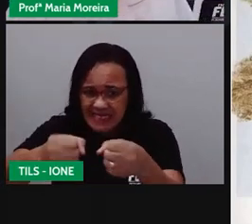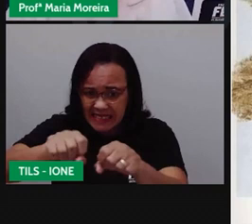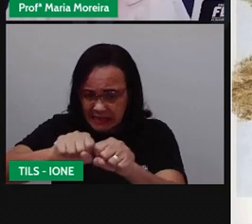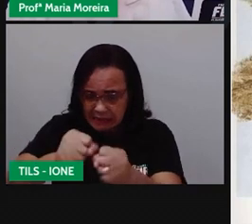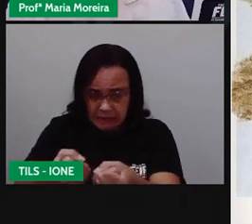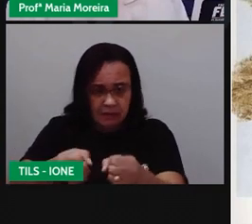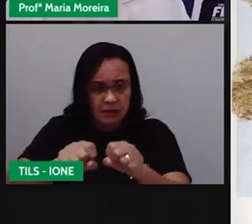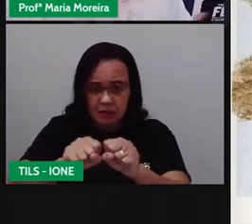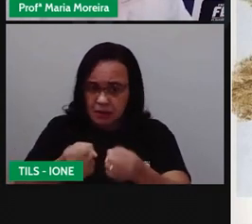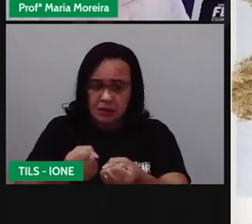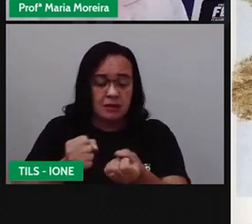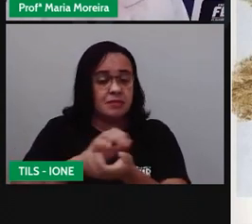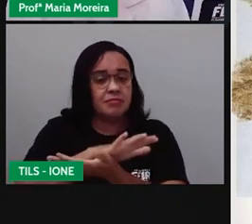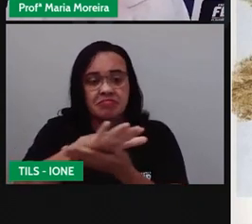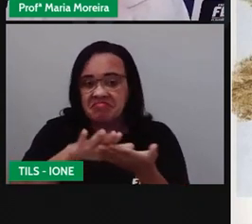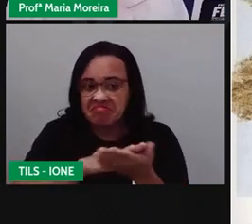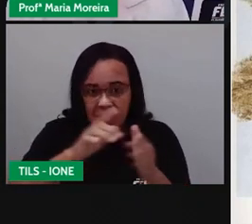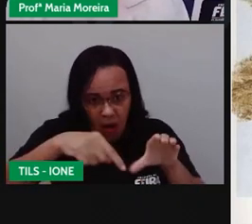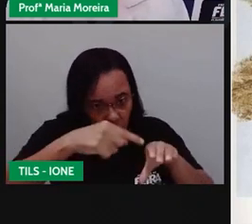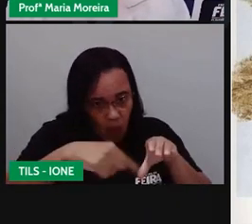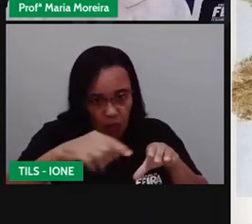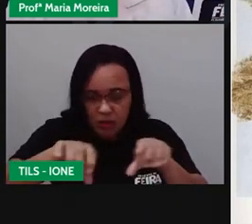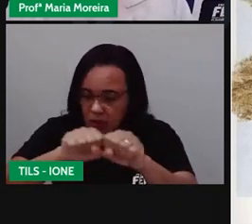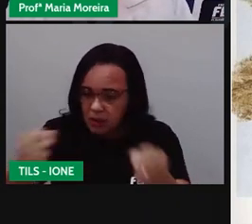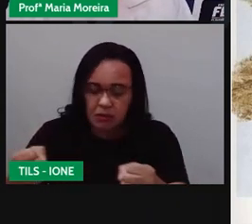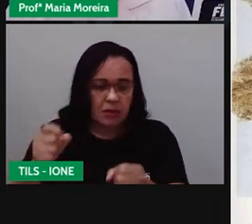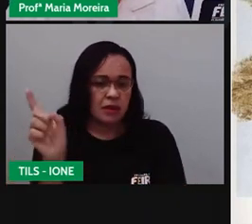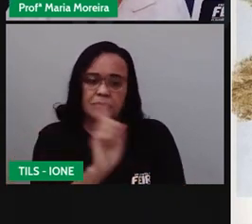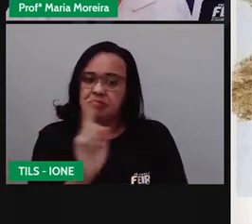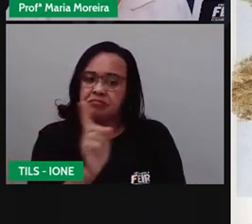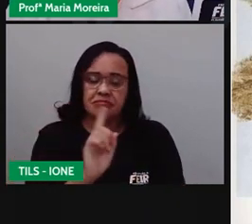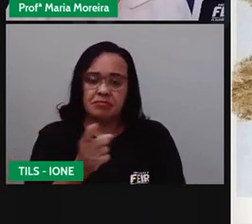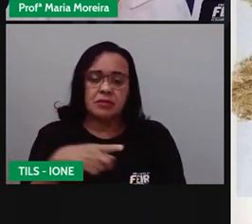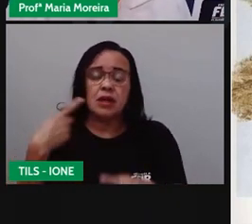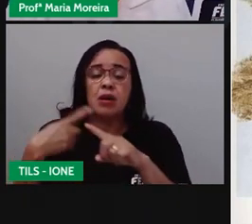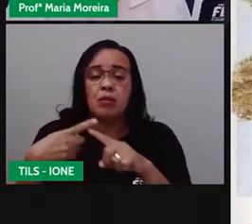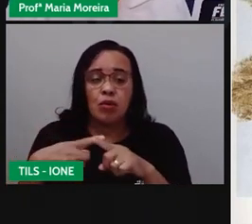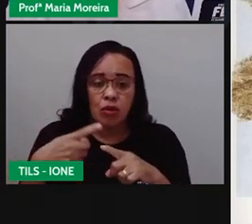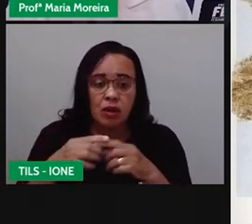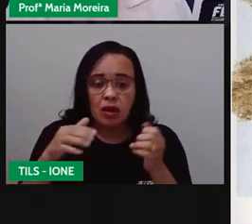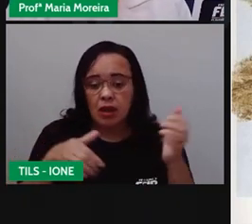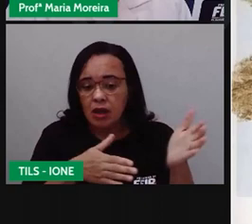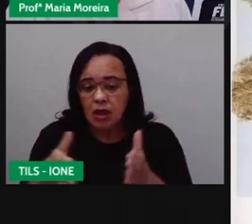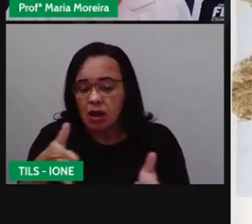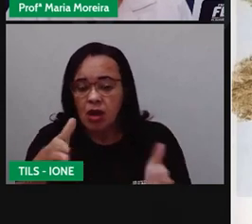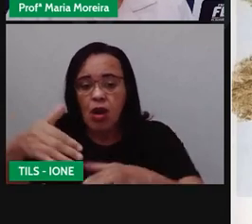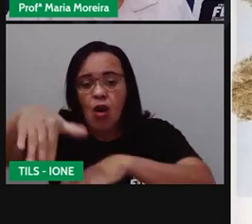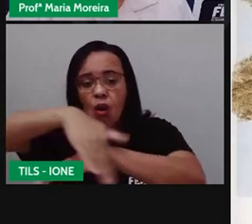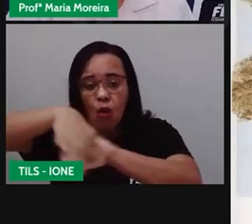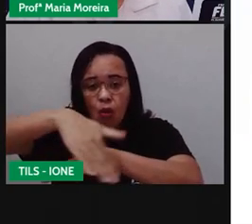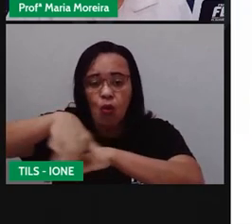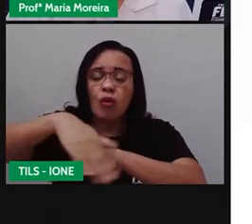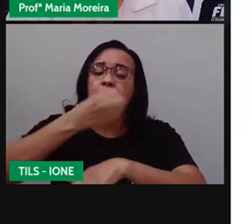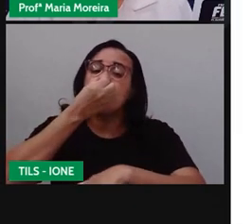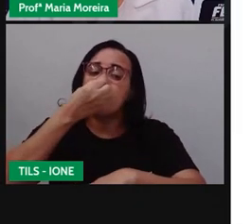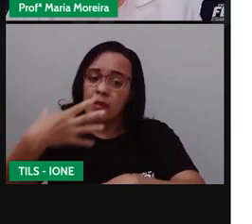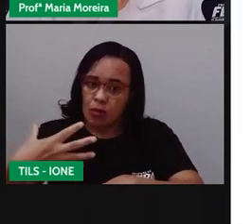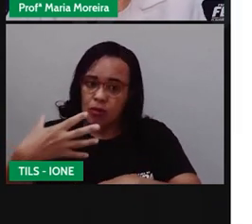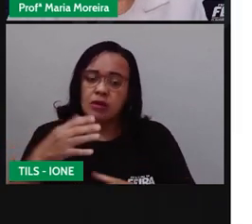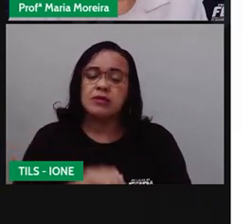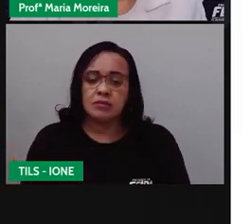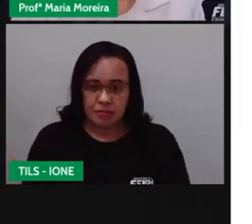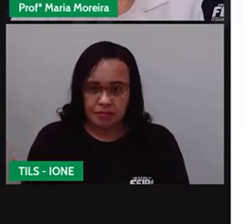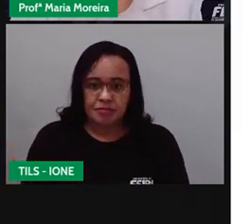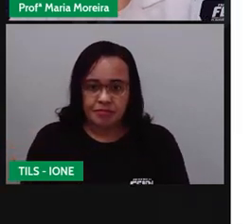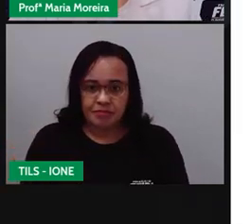de transporte e, na verdade, teria uma manutenção menor, e eles iriam durar bem mais.